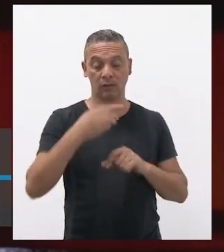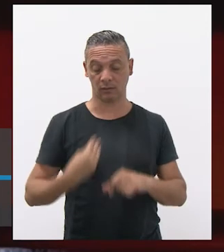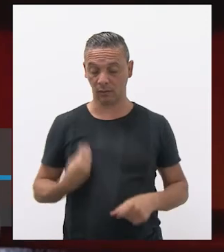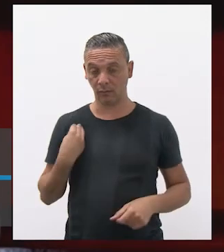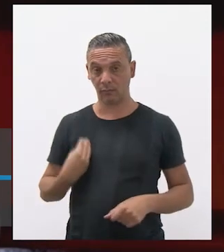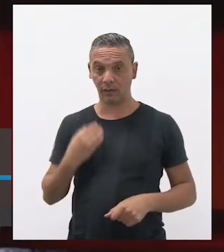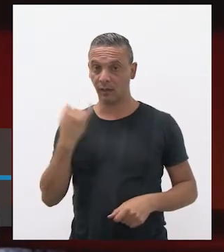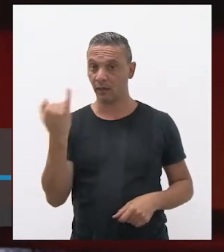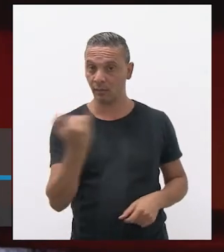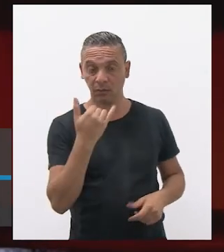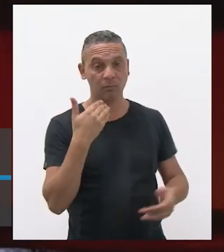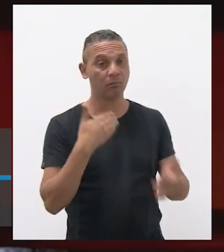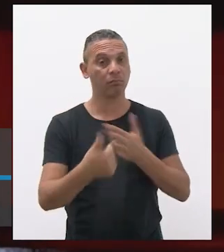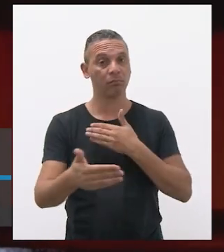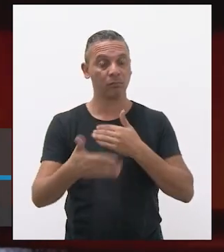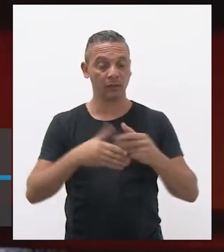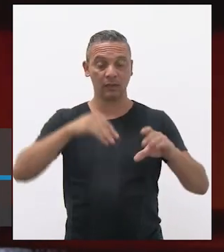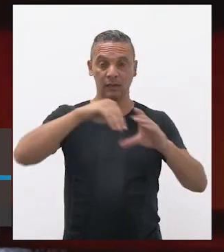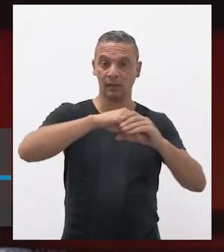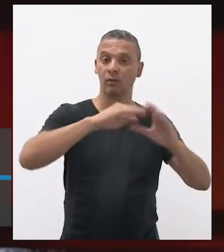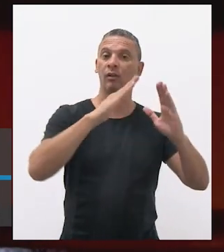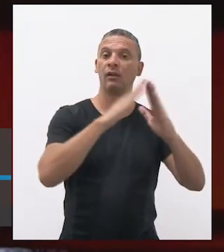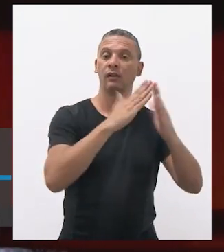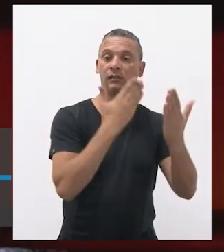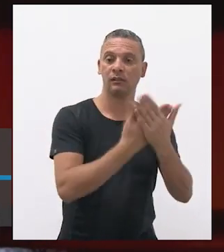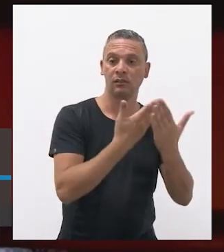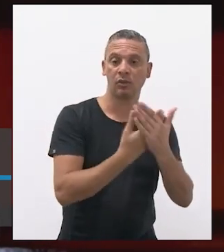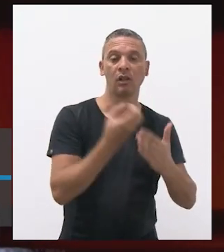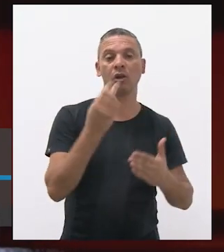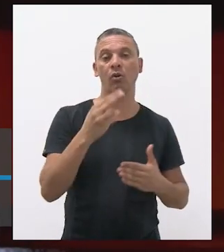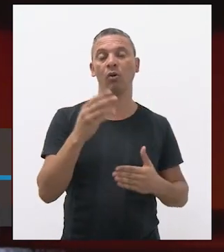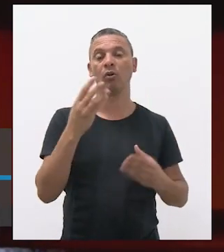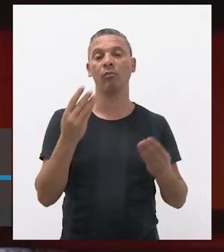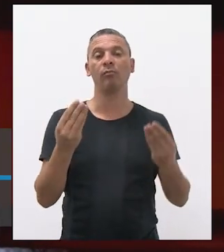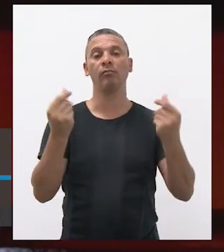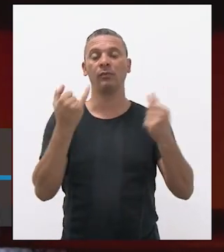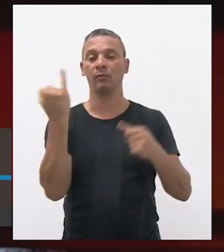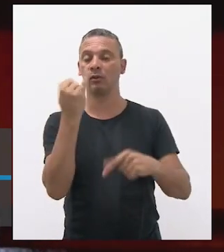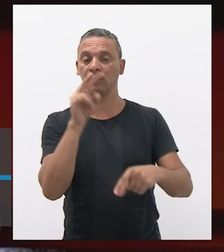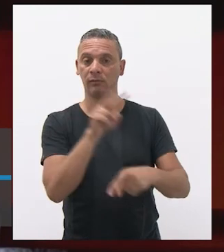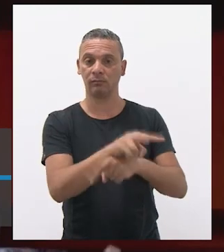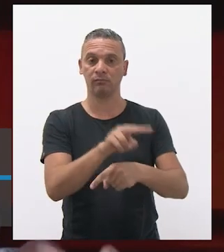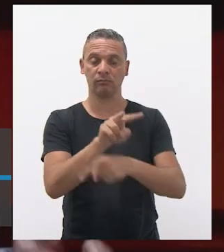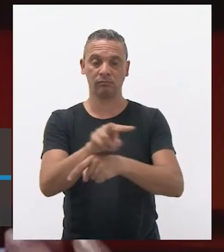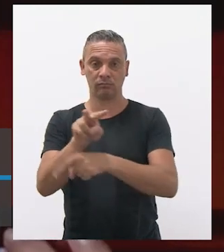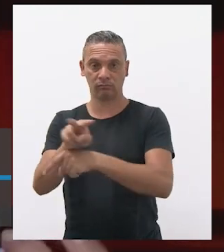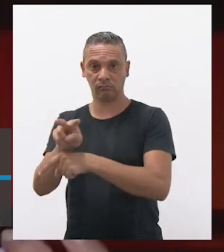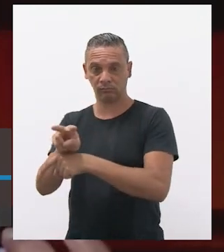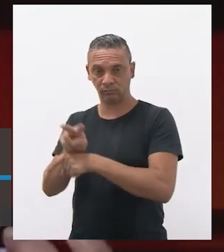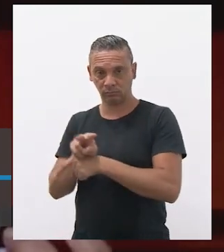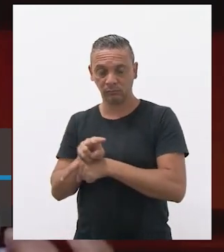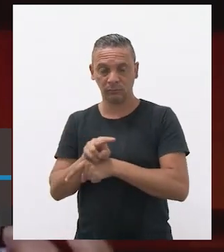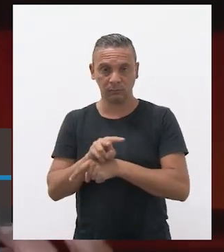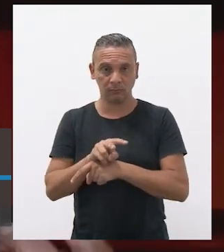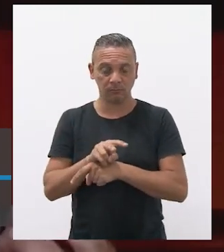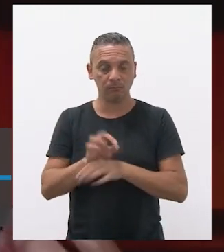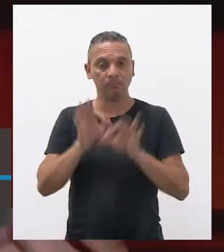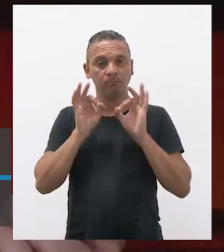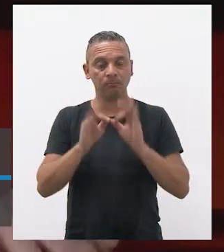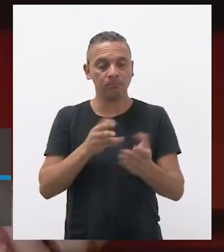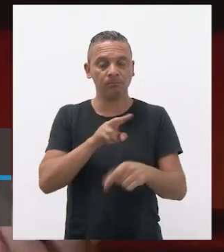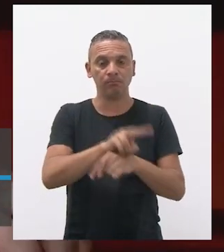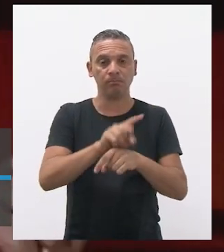né, nas mulheres. Então, esse é um tipo de violência que, como eu falei, é extremamente sutil, né? Ele é tão